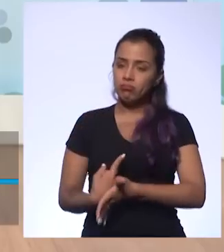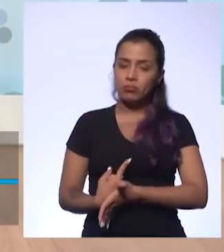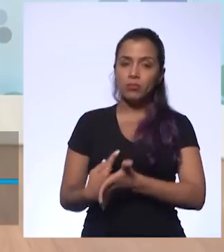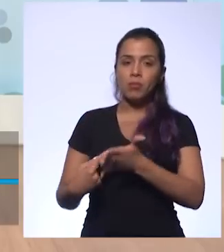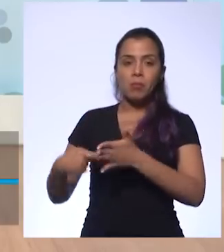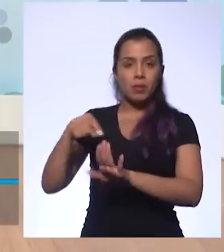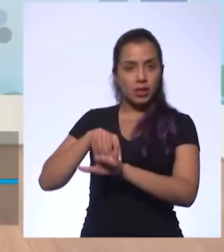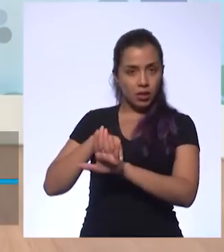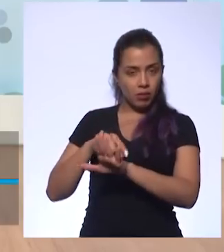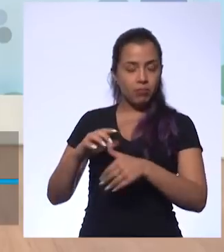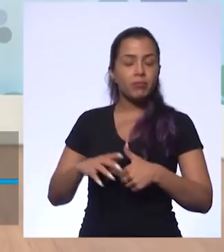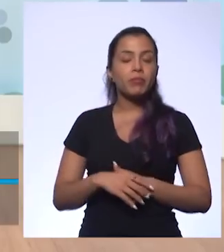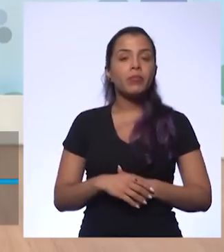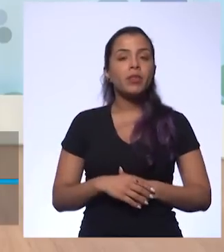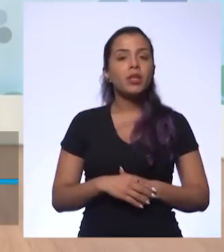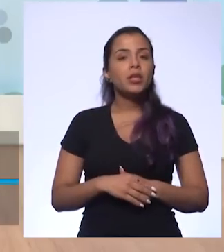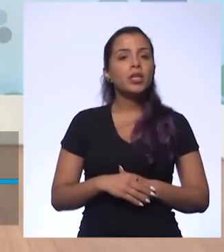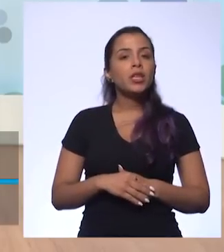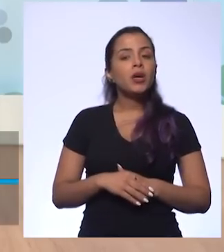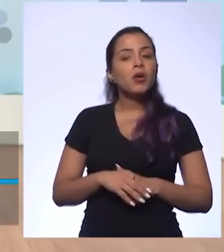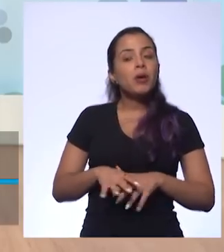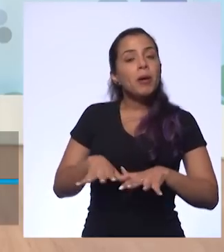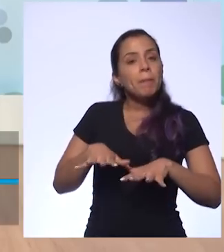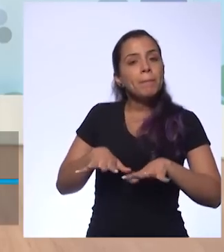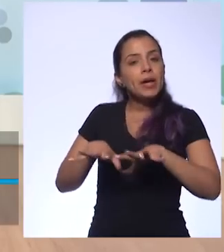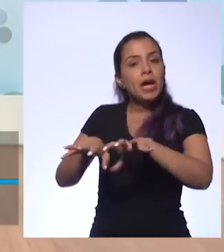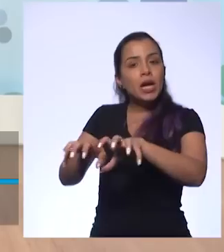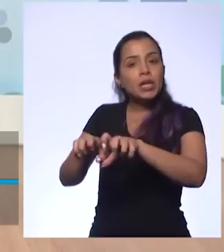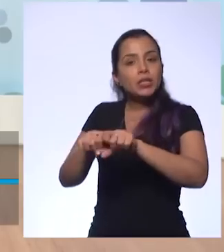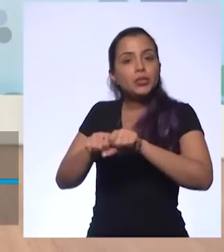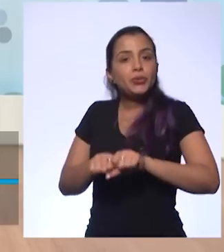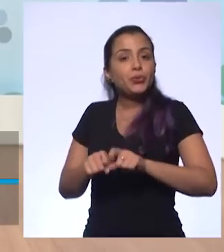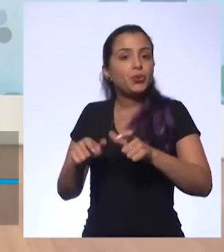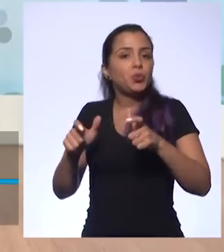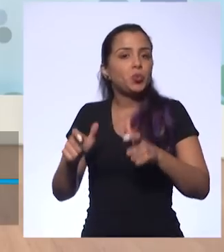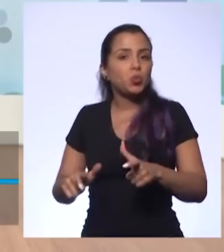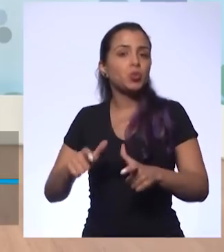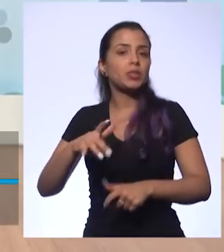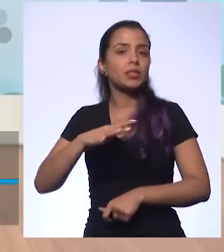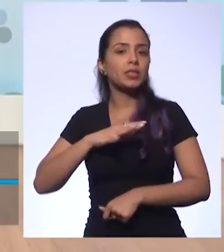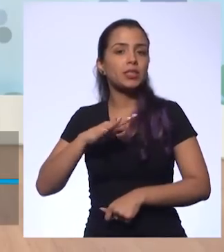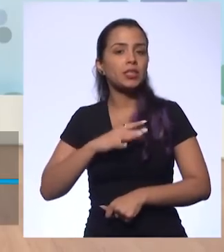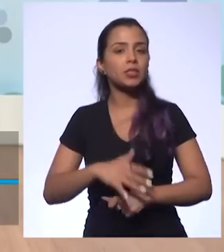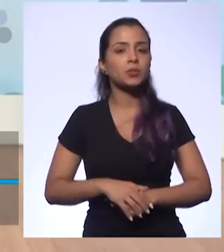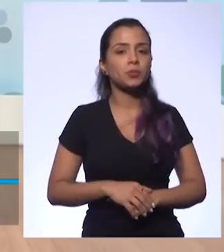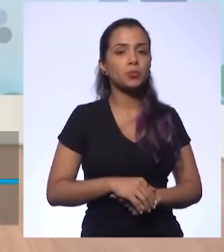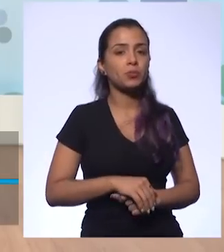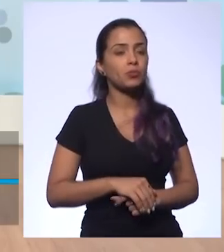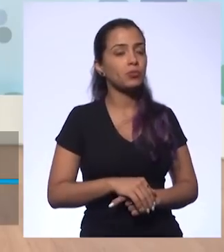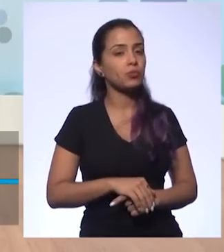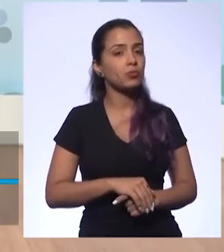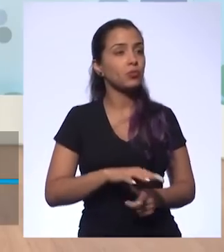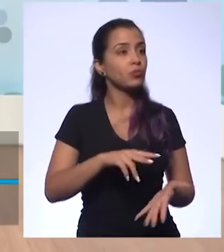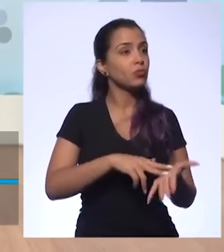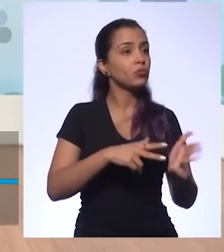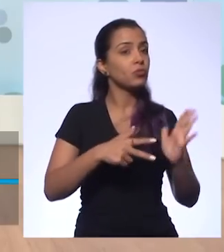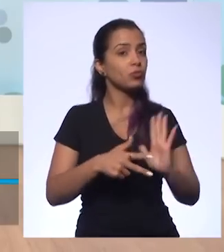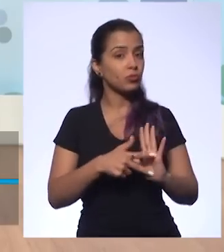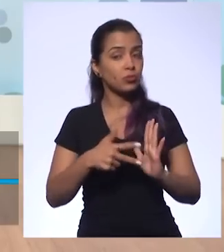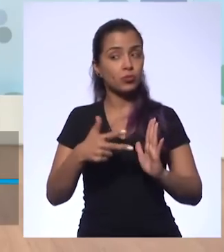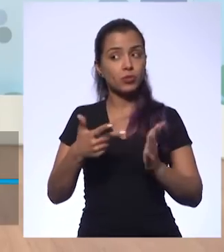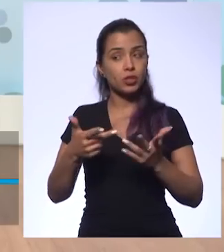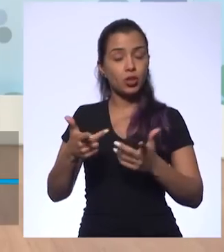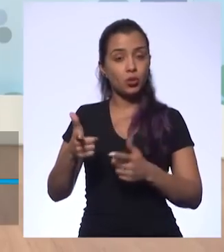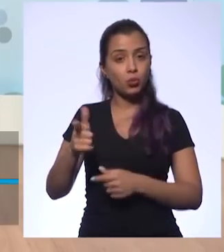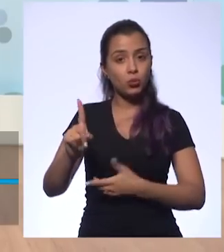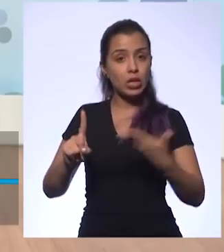Eles estão ocupando um espaço da cidade, Ó, os indígenas. Com a intenção de falar que os indígenas ocuparam, ficaram no